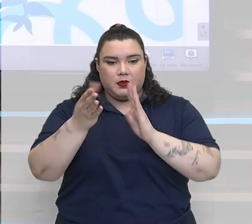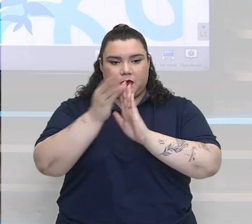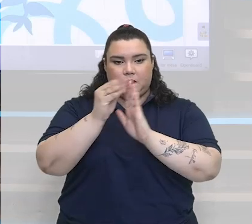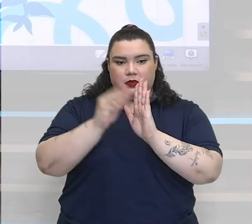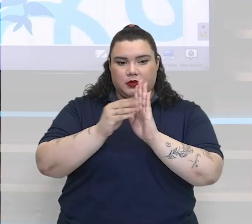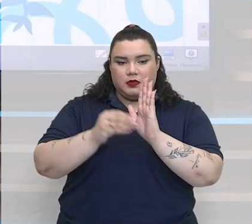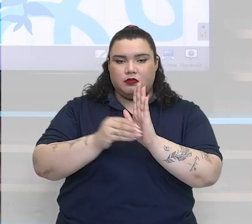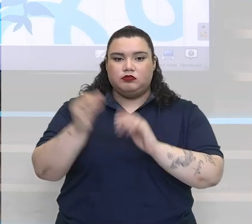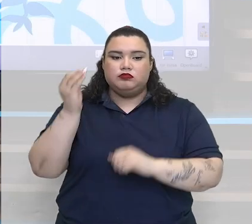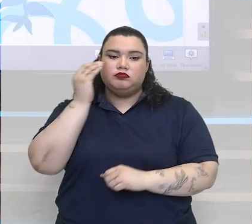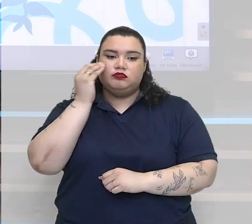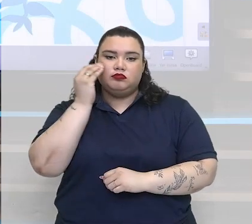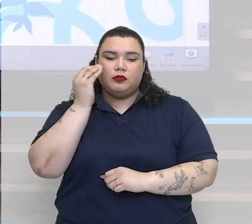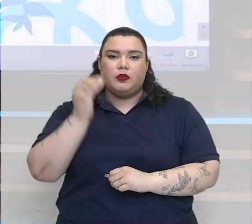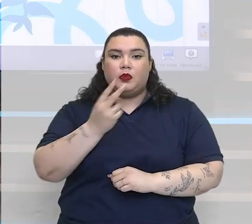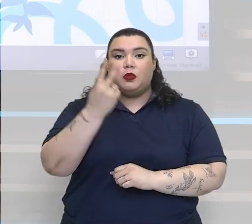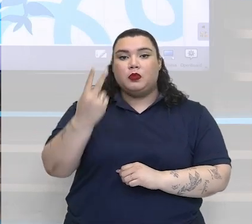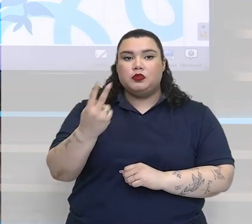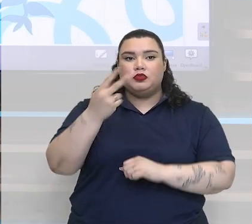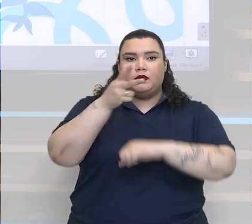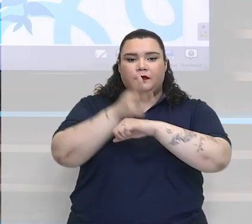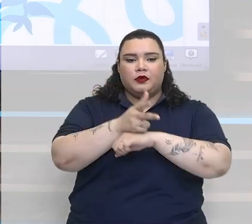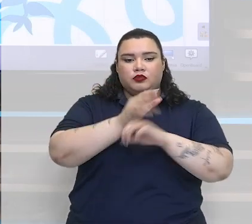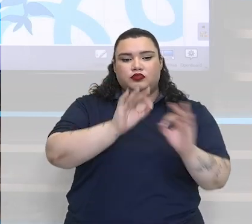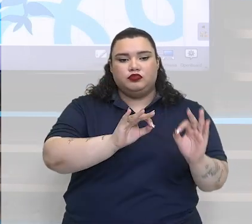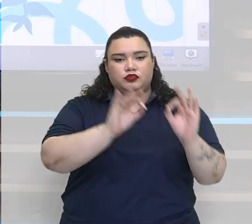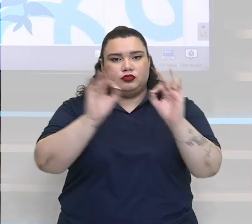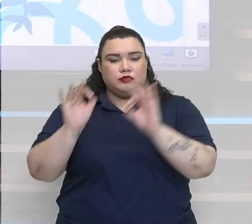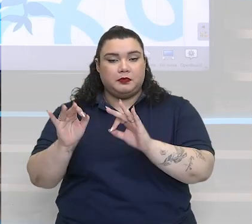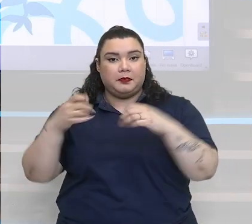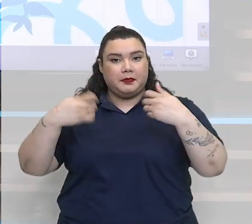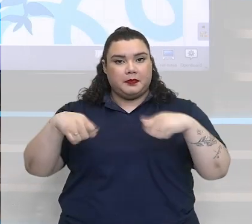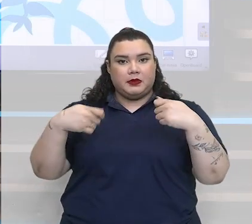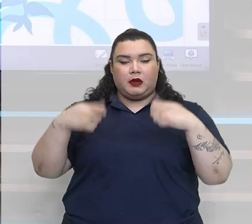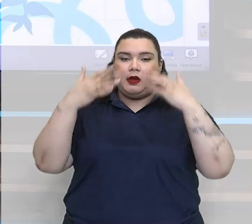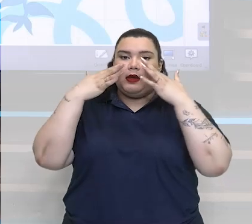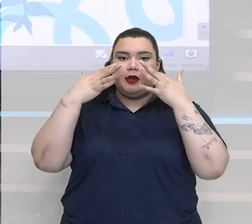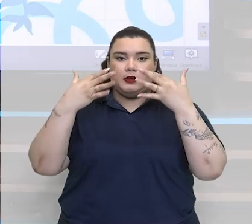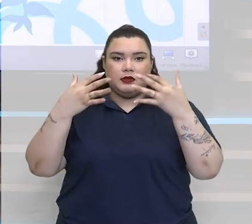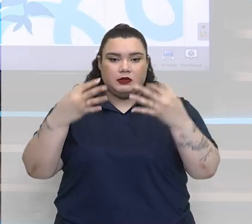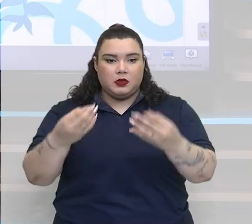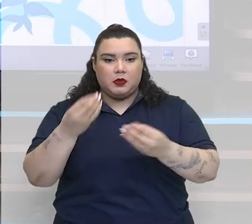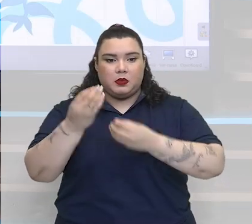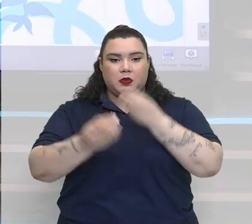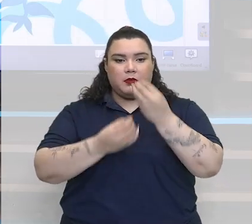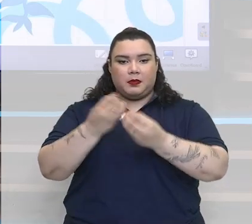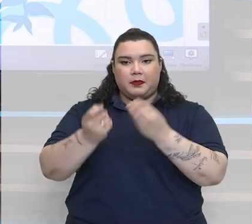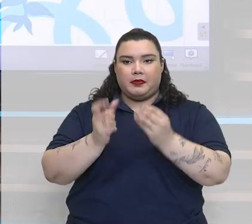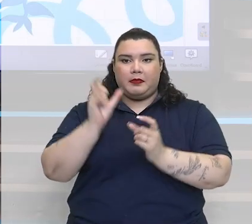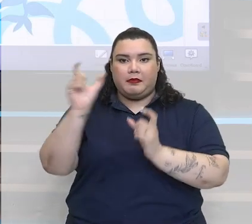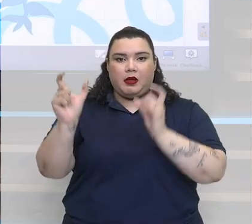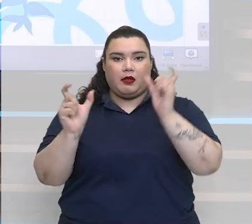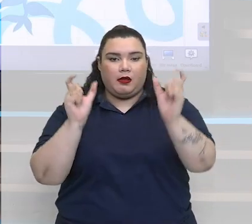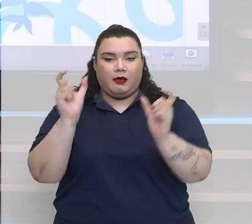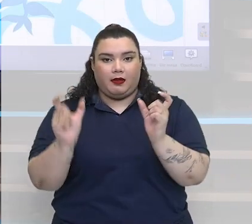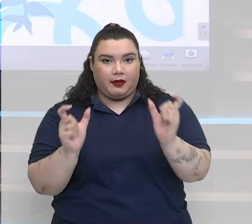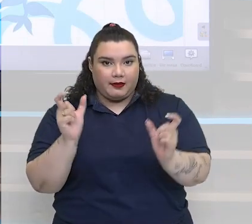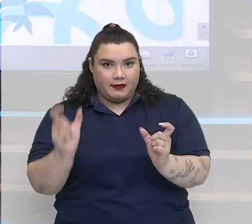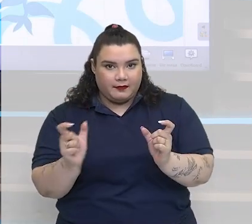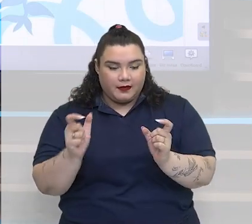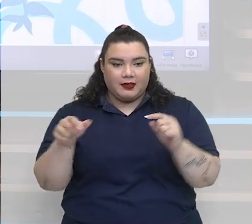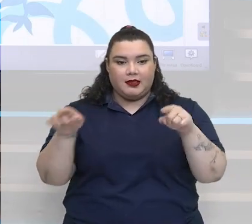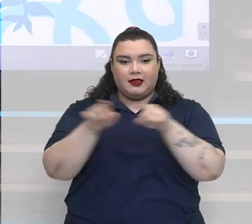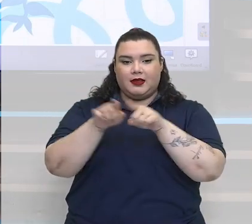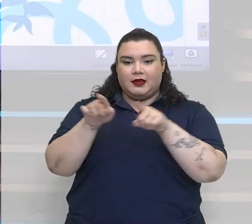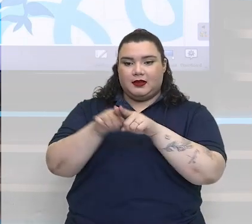assunto assistindo a 2 vídeos e eu quero que você preste muita atenção à pronúncia dessas palavras e